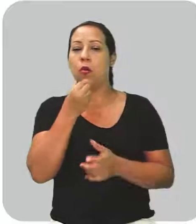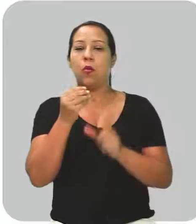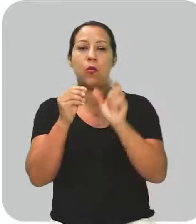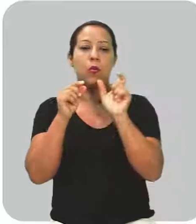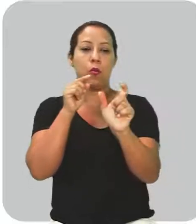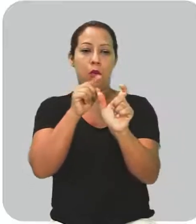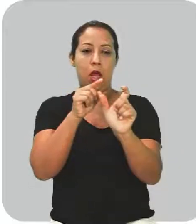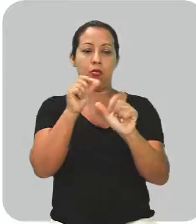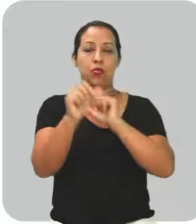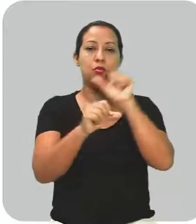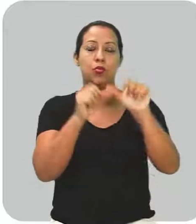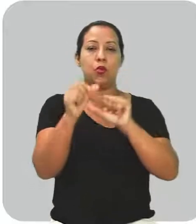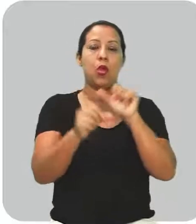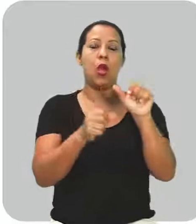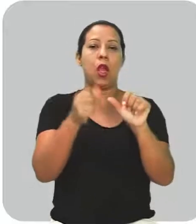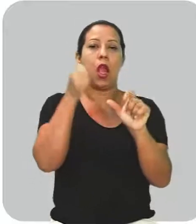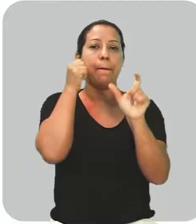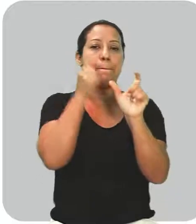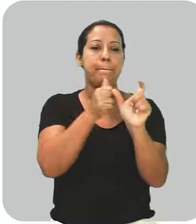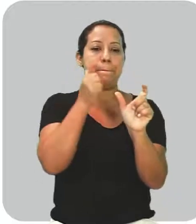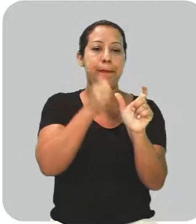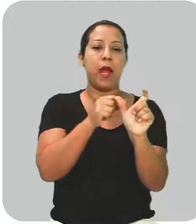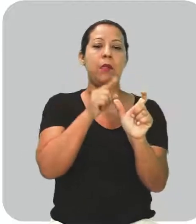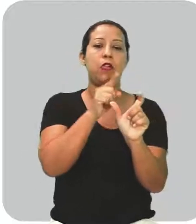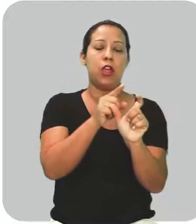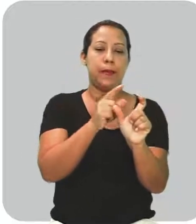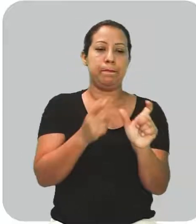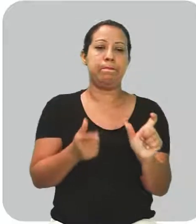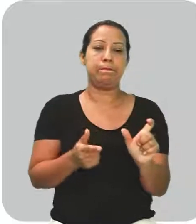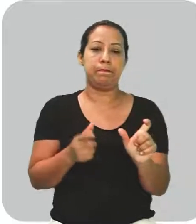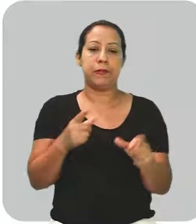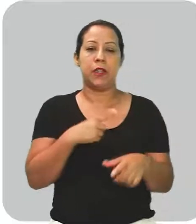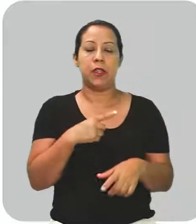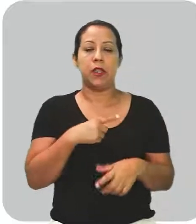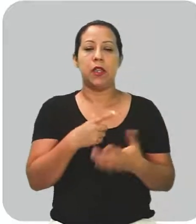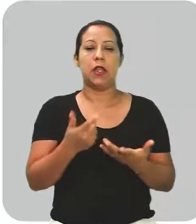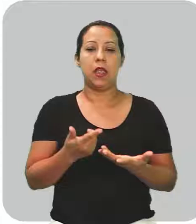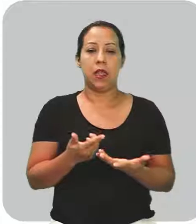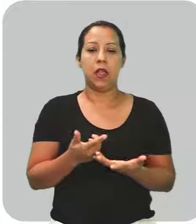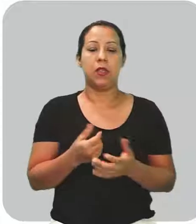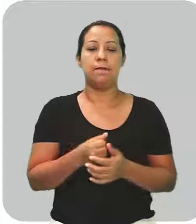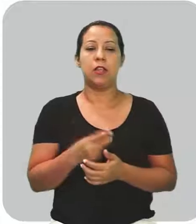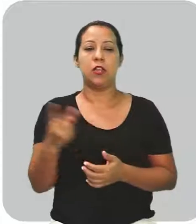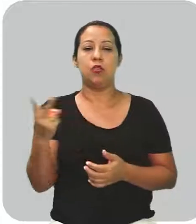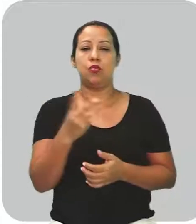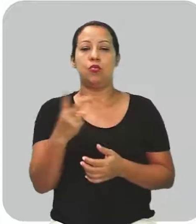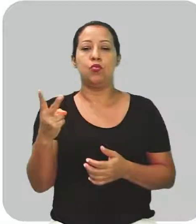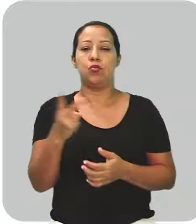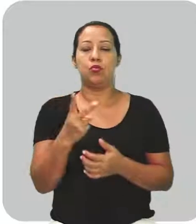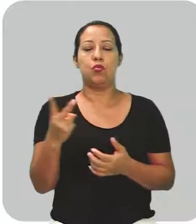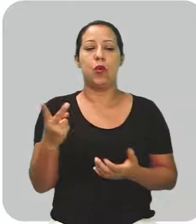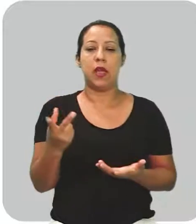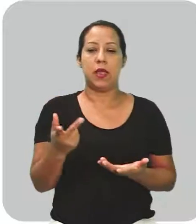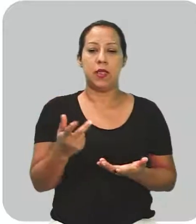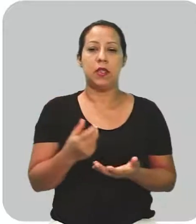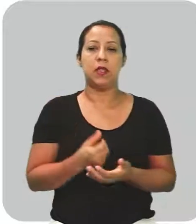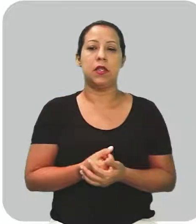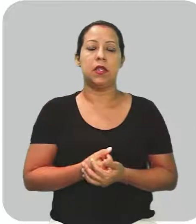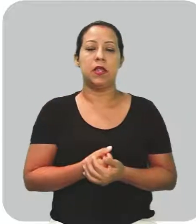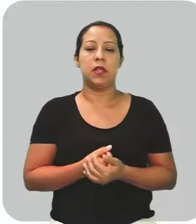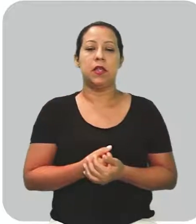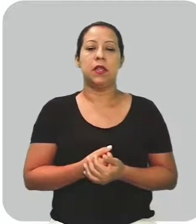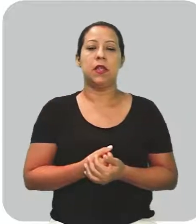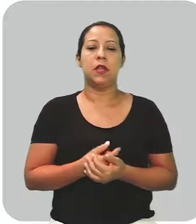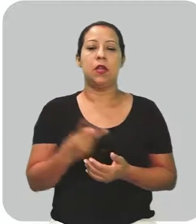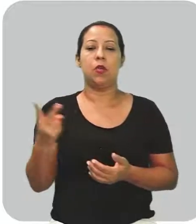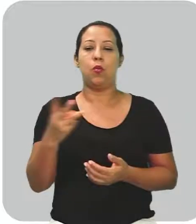nós temos, né, duas exceções para senhor e senhora, né? Que aí nós vamos usar as formas senhora, senhorita